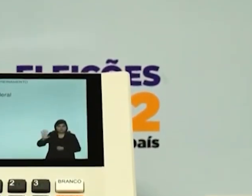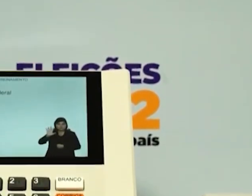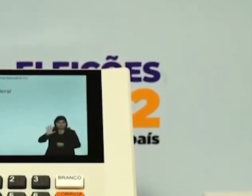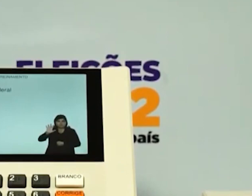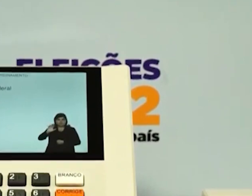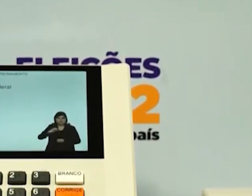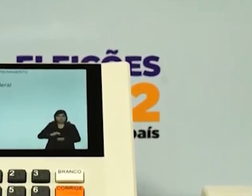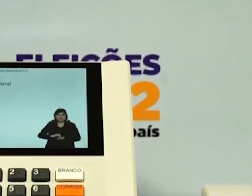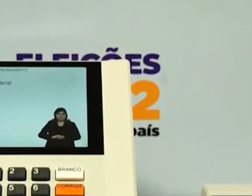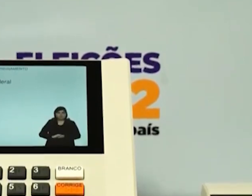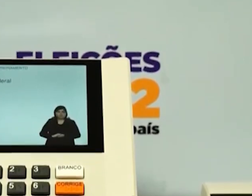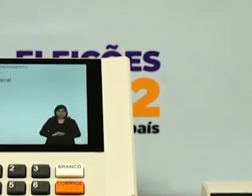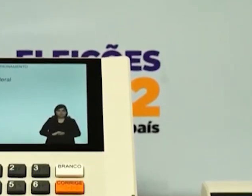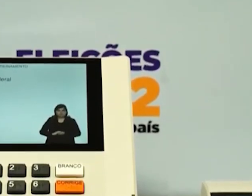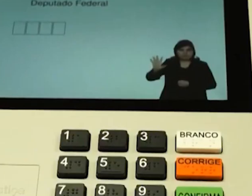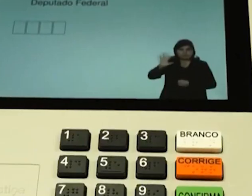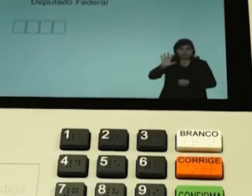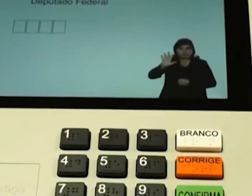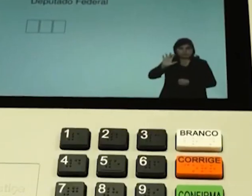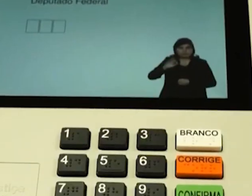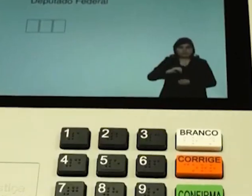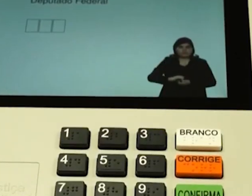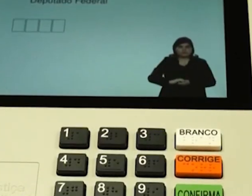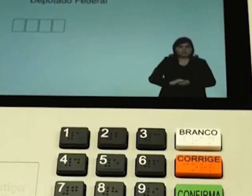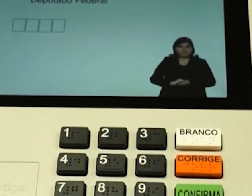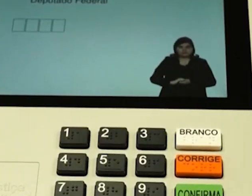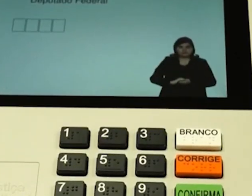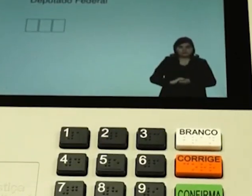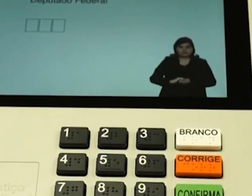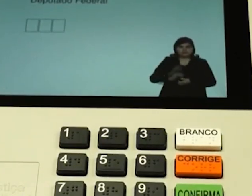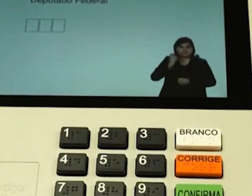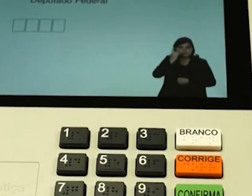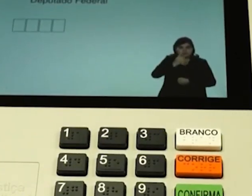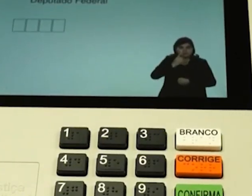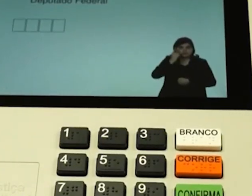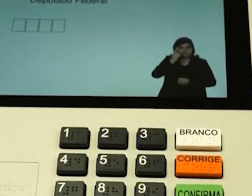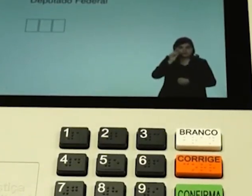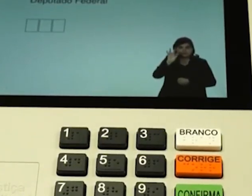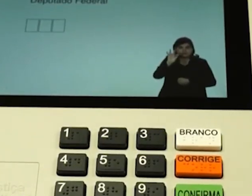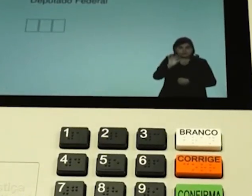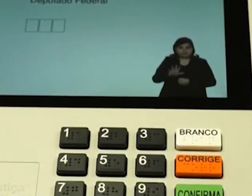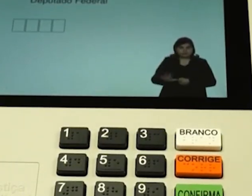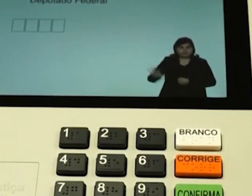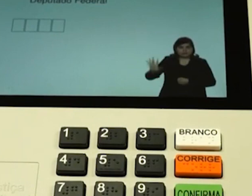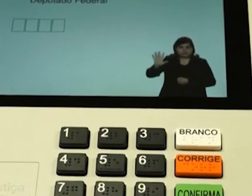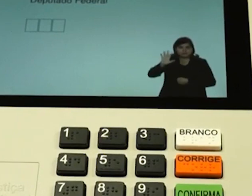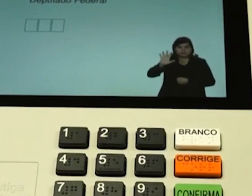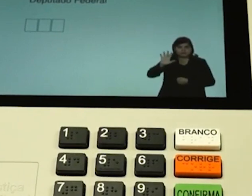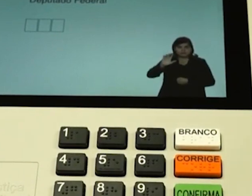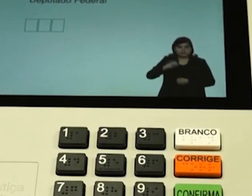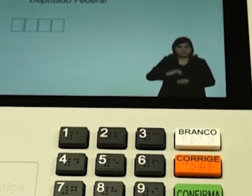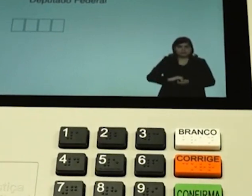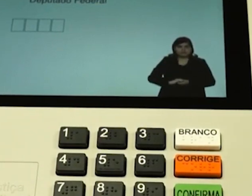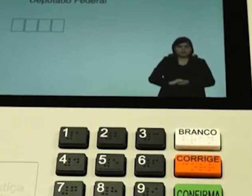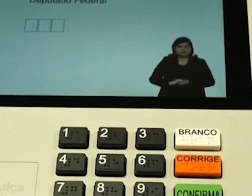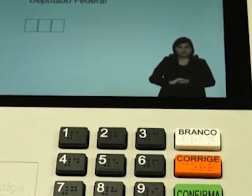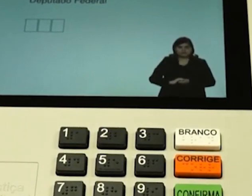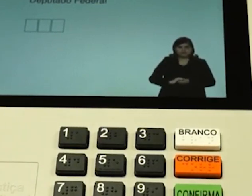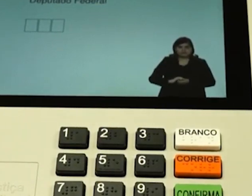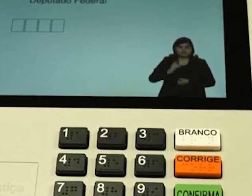da eleição. Artigo 91 da Lei das Eleições, Lei número 9.504,